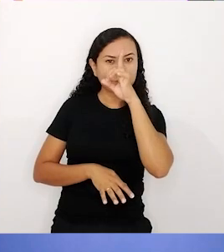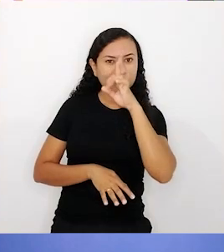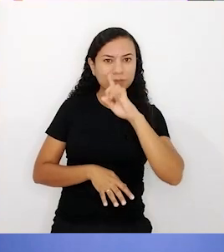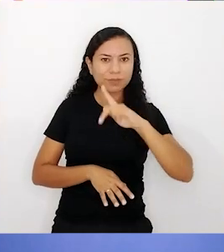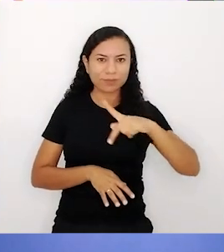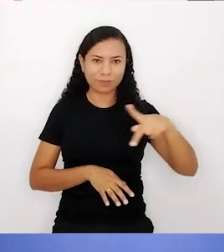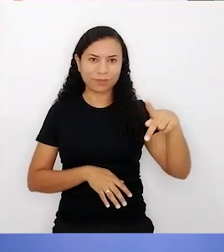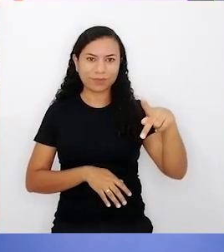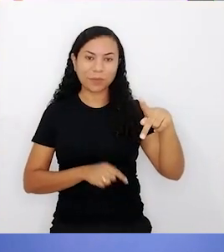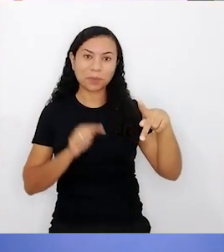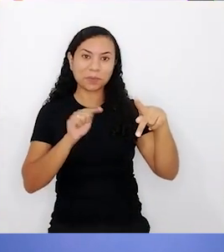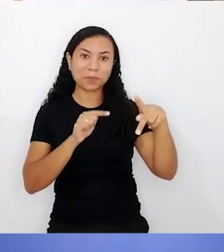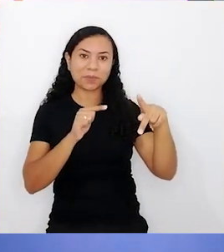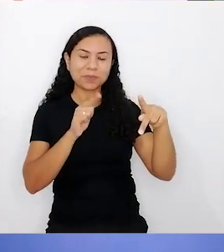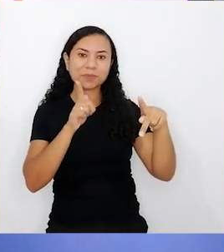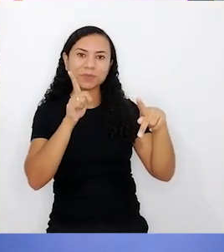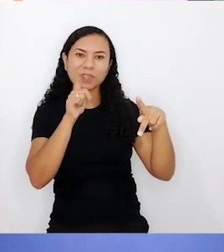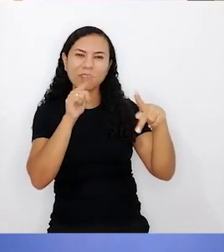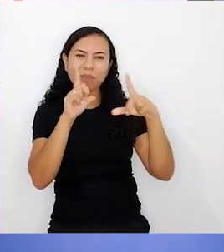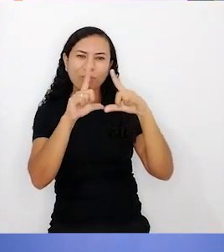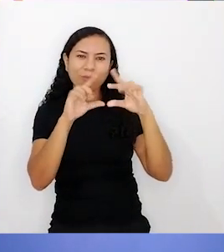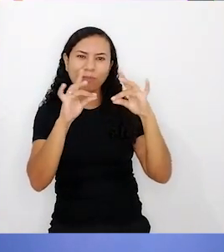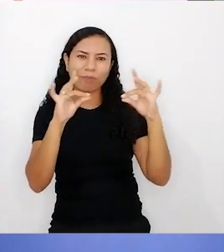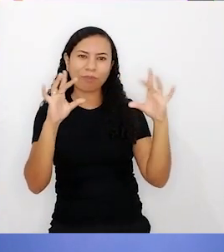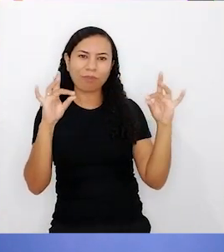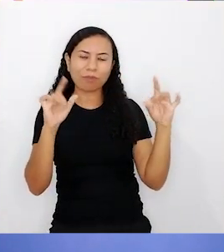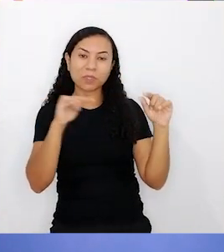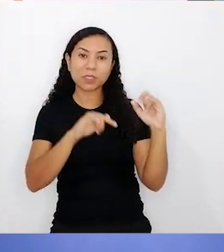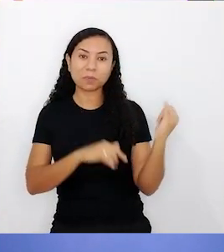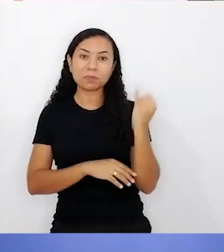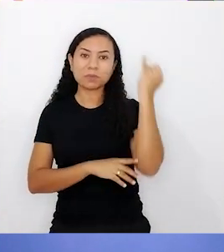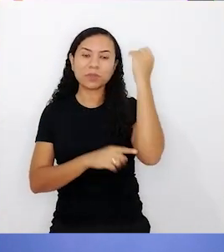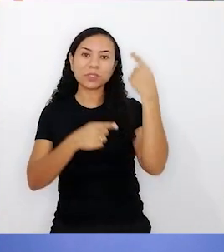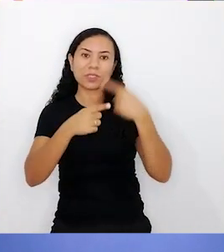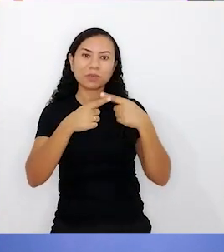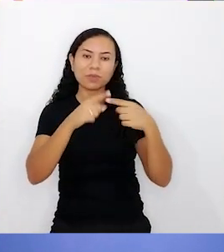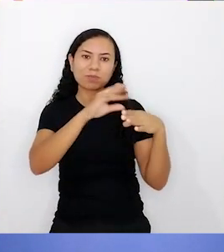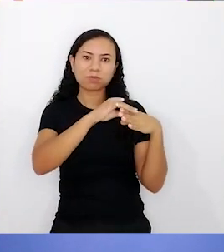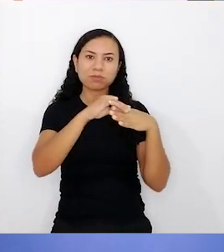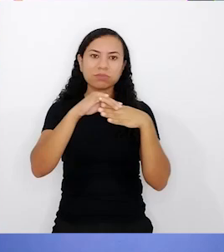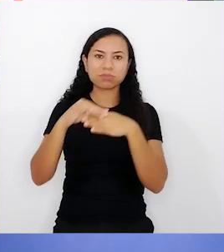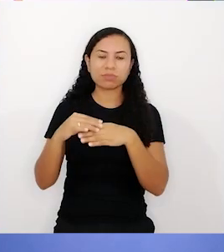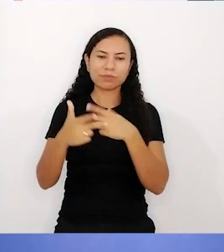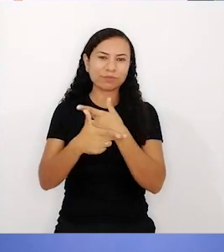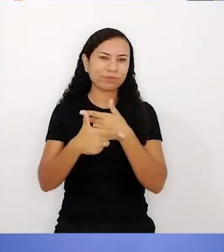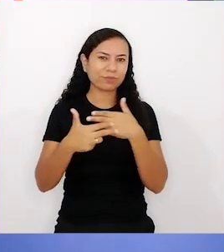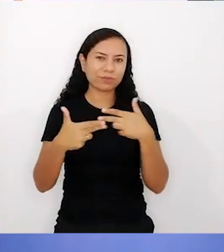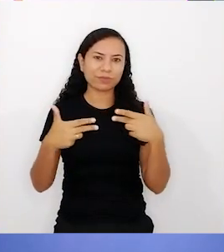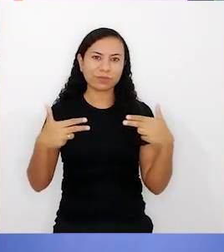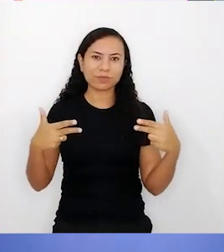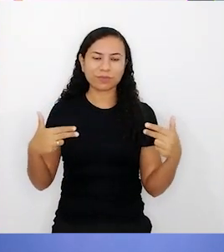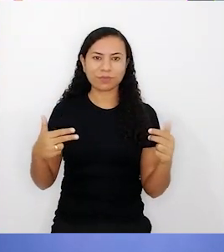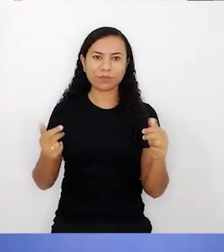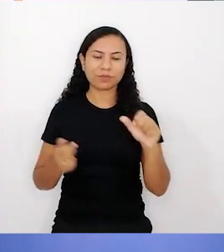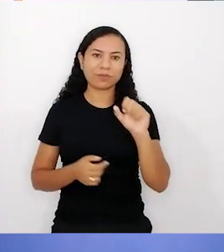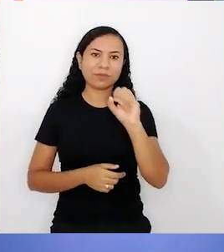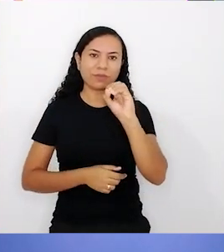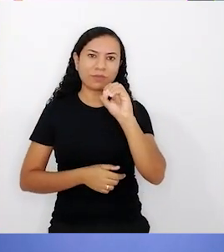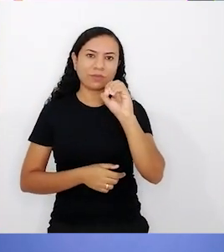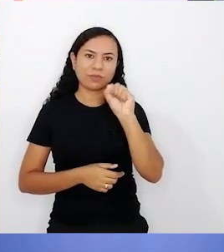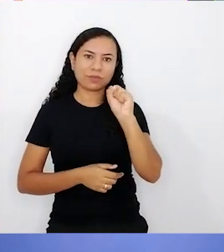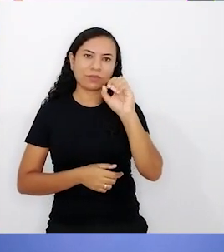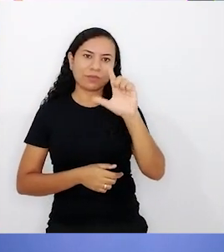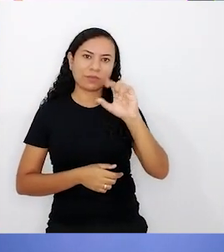super importante porque é ele quem carrega as outras partes, as partes sólidas que são